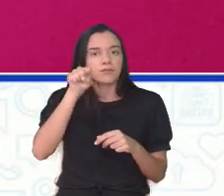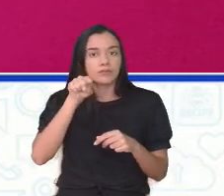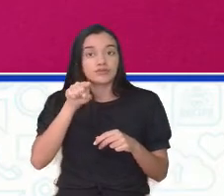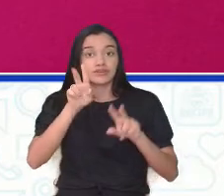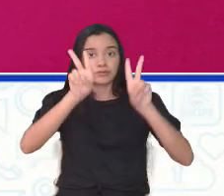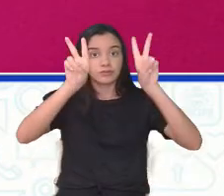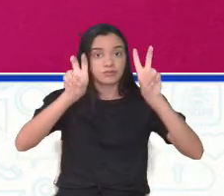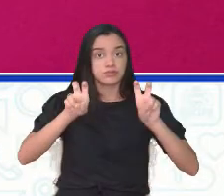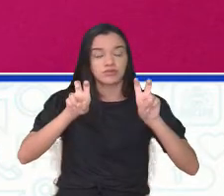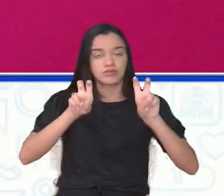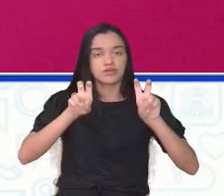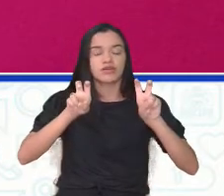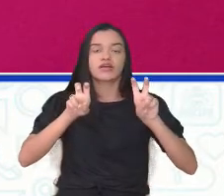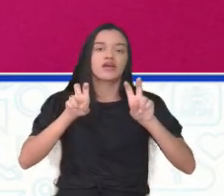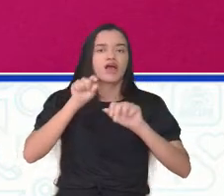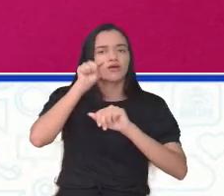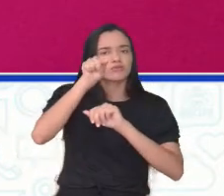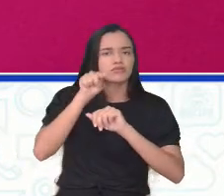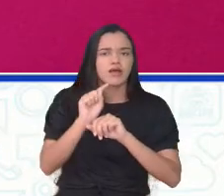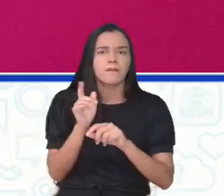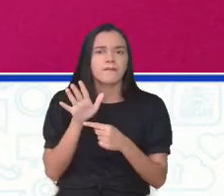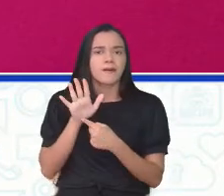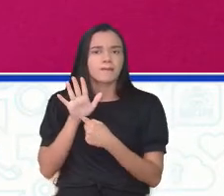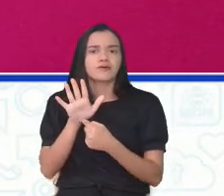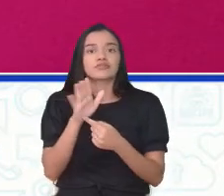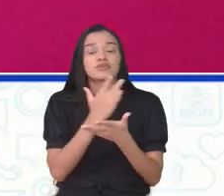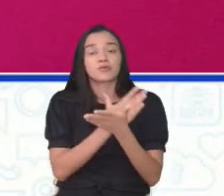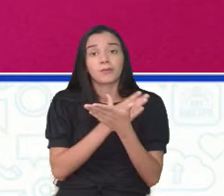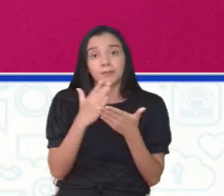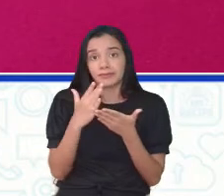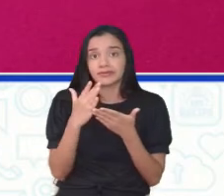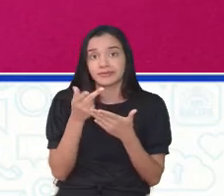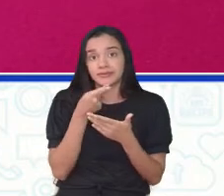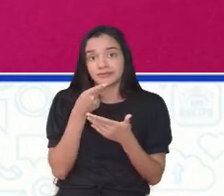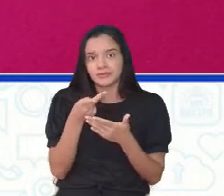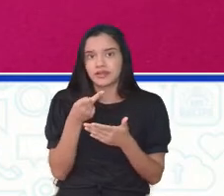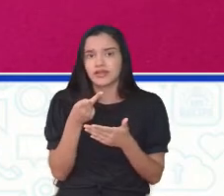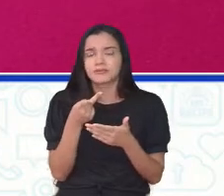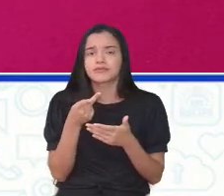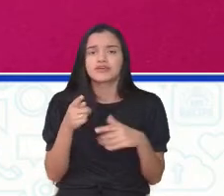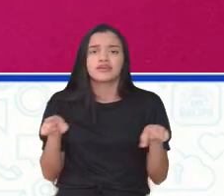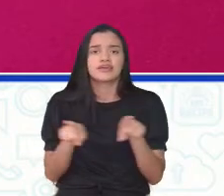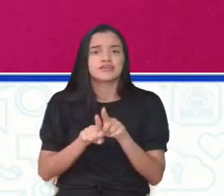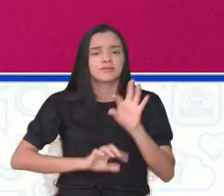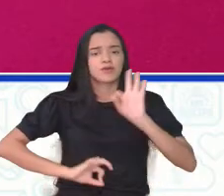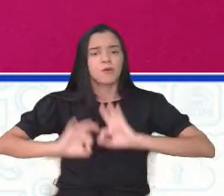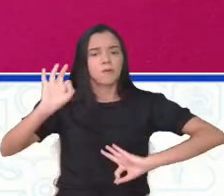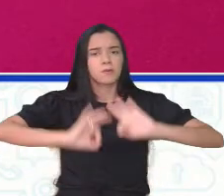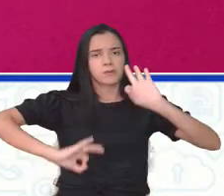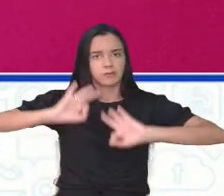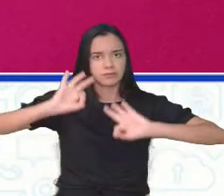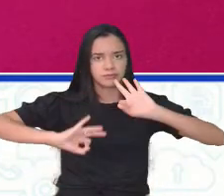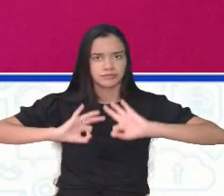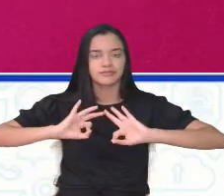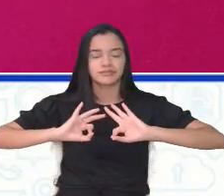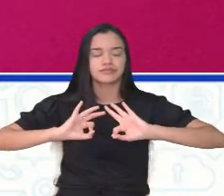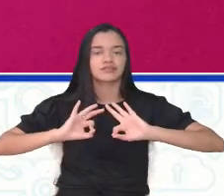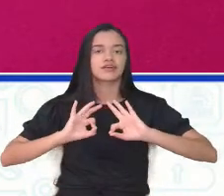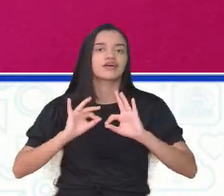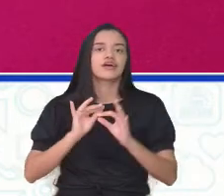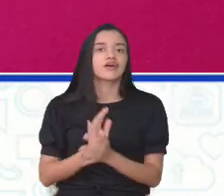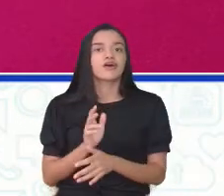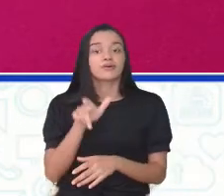aspas ou travessão para sinalizar o início da fala. É uma forma também de organizar aquilo que foi dito